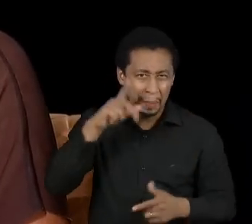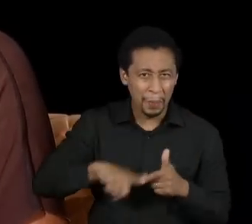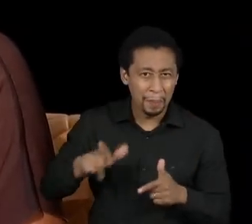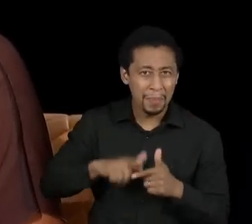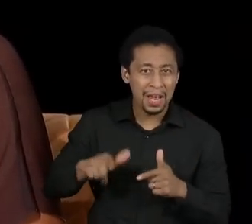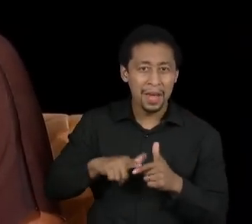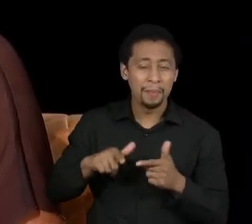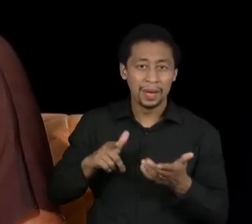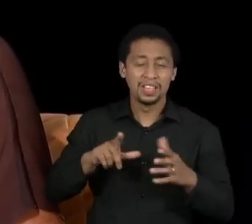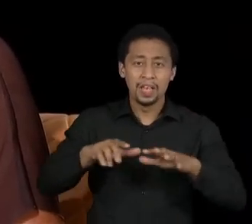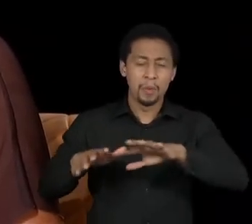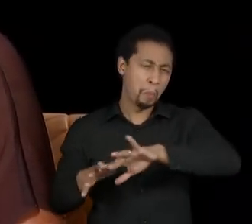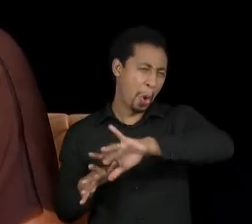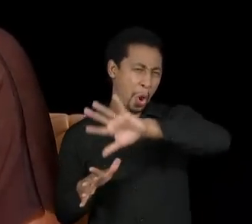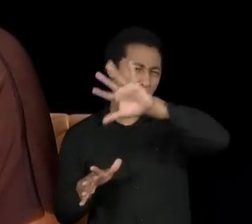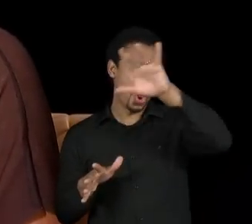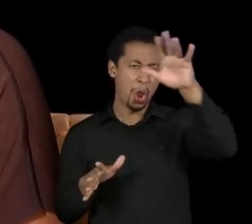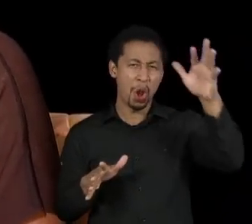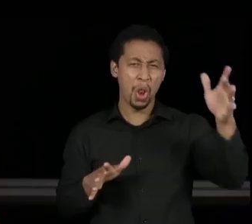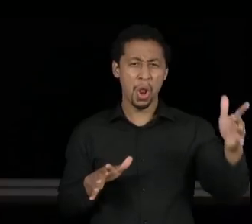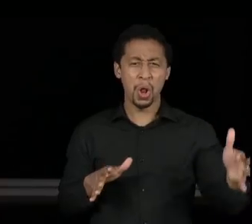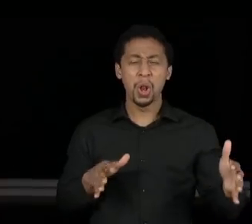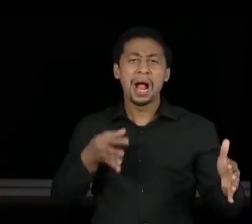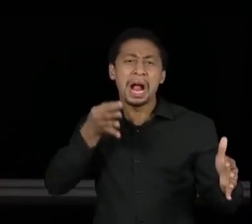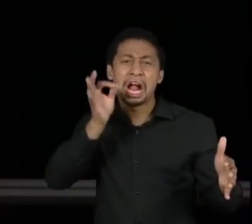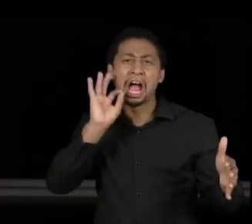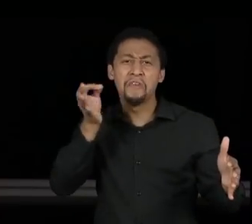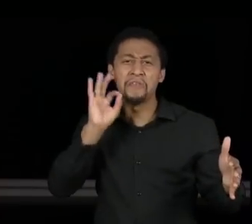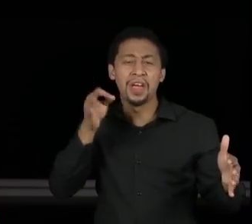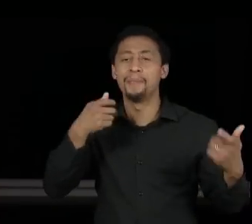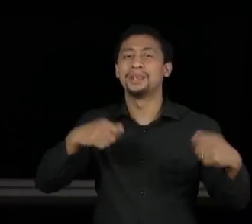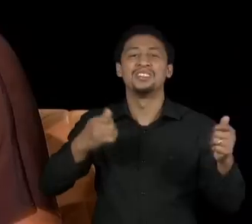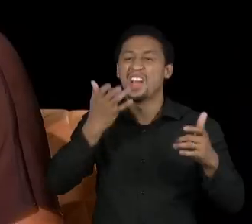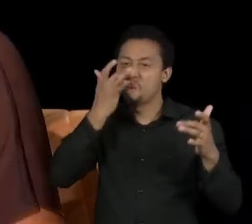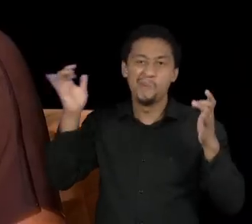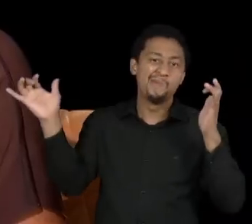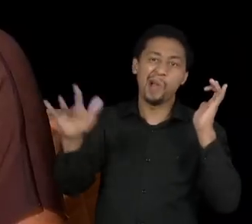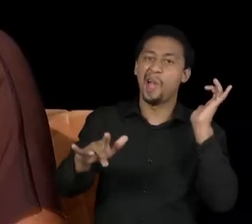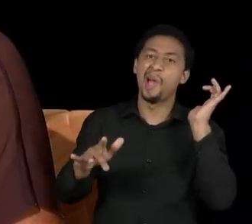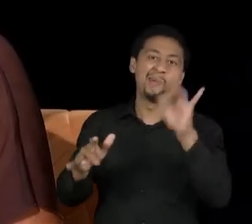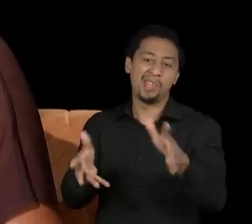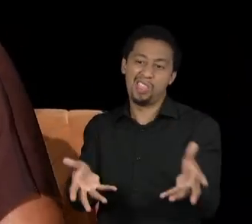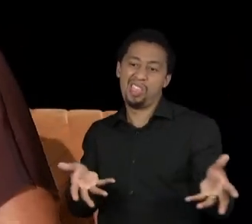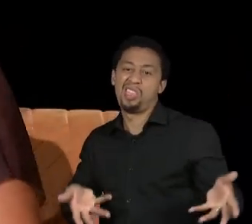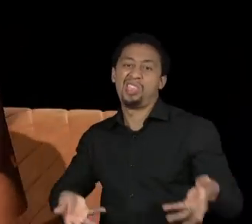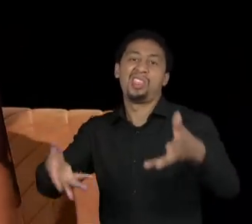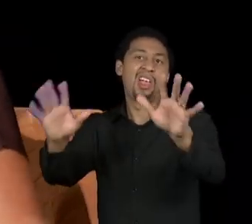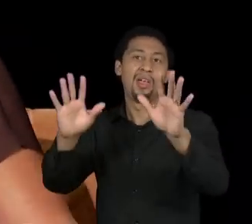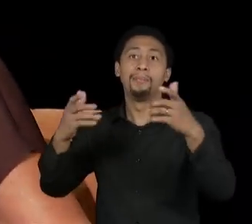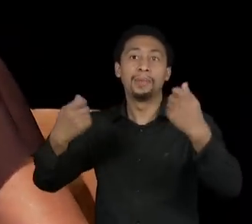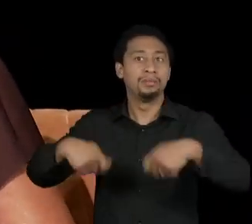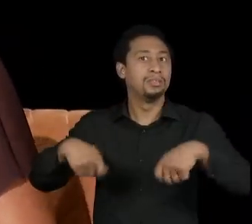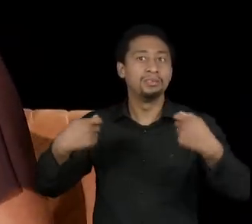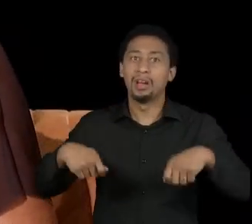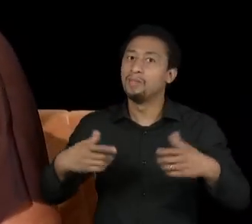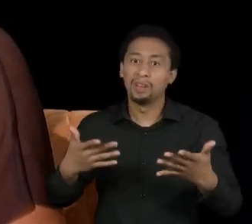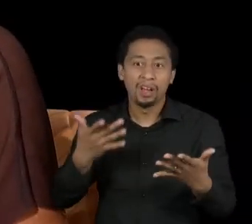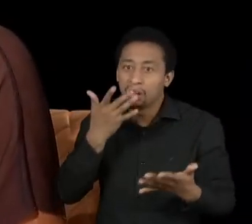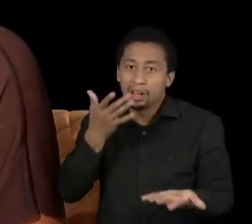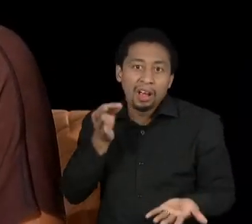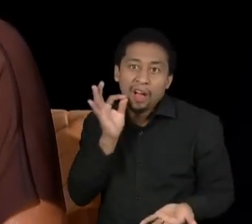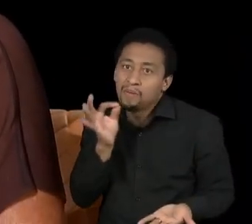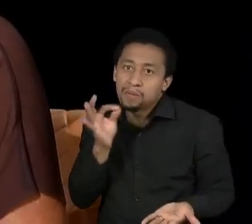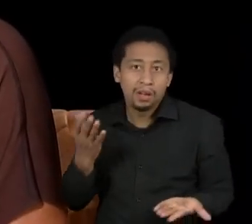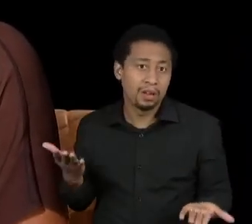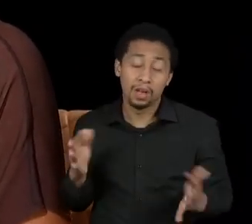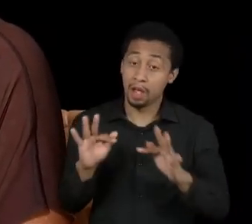até montanhas de café. Jogavam no rio o café. Exatamente, a família no pinico, e